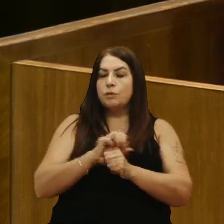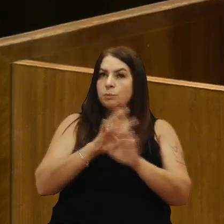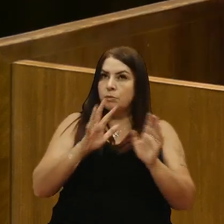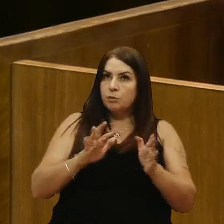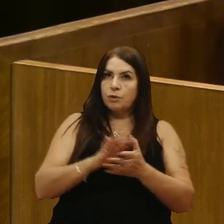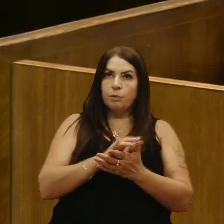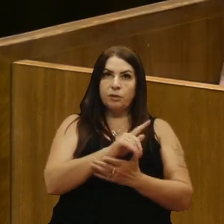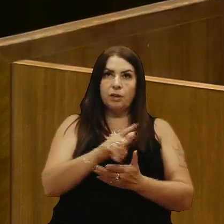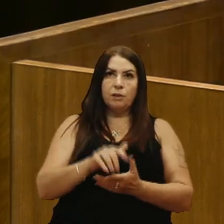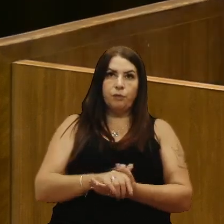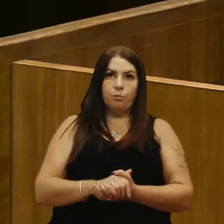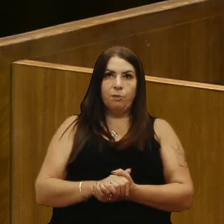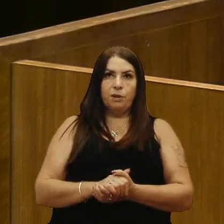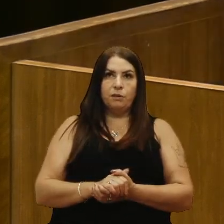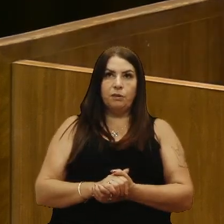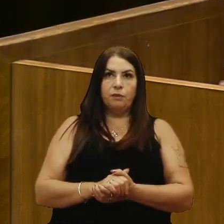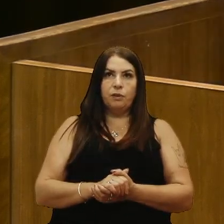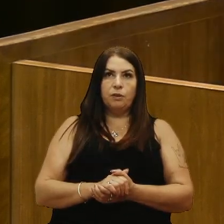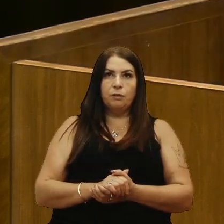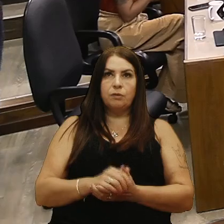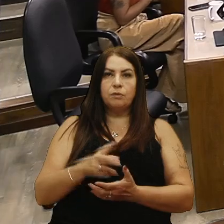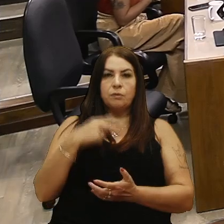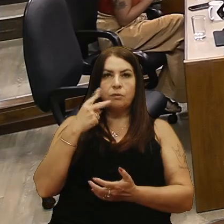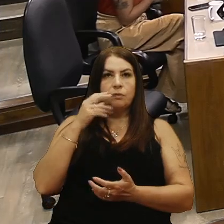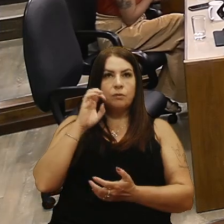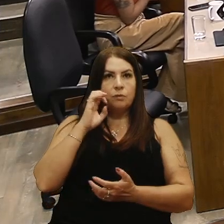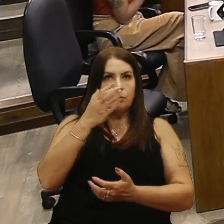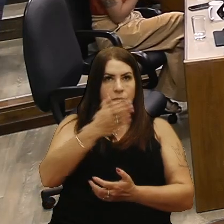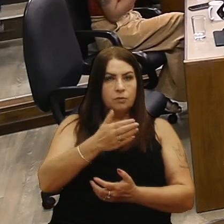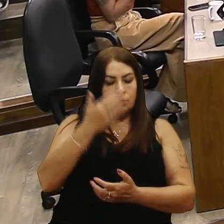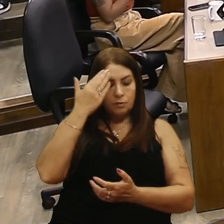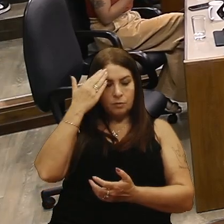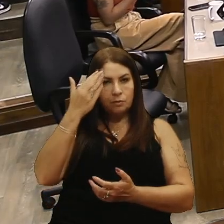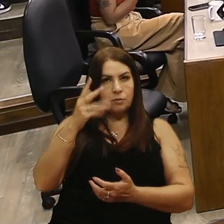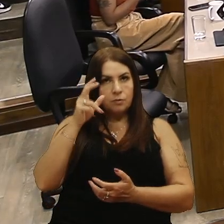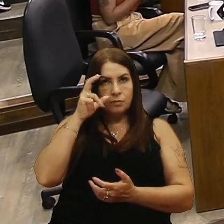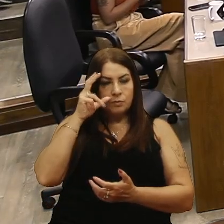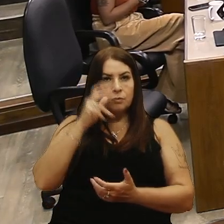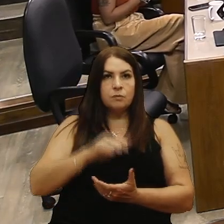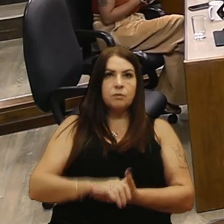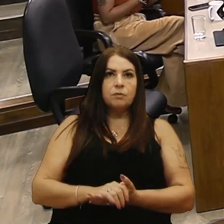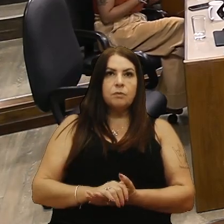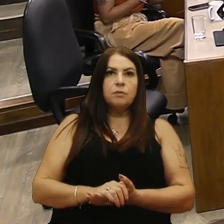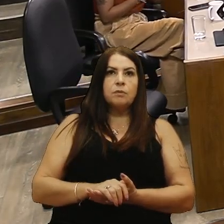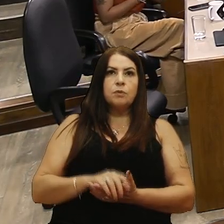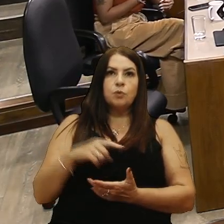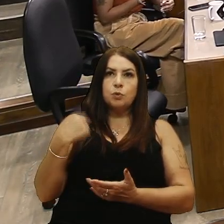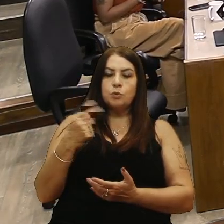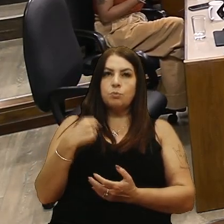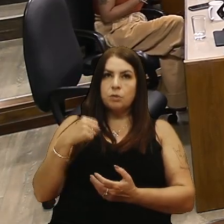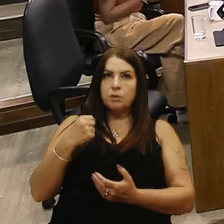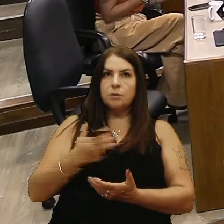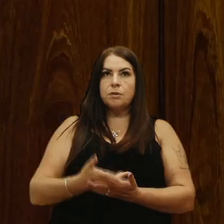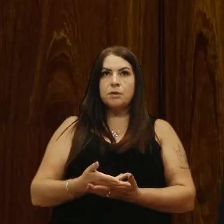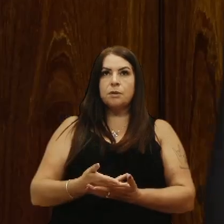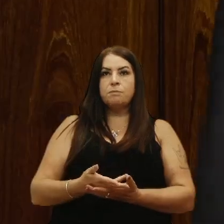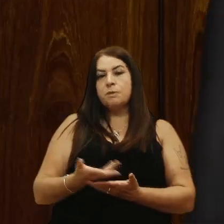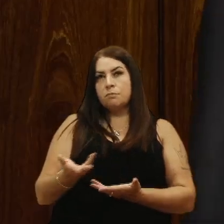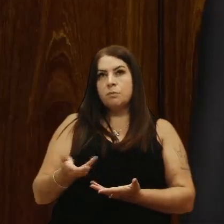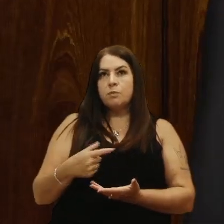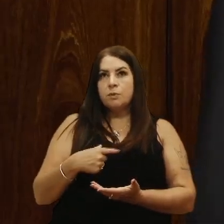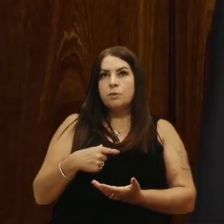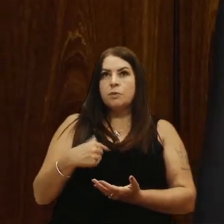transparência. Vereadora Estela, seu à parte. Muito obrigado, vereadora Sandra. É exatamente isso. Nós precisamos, no